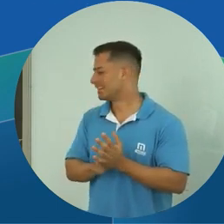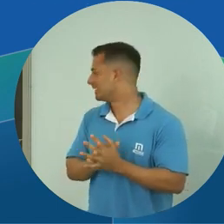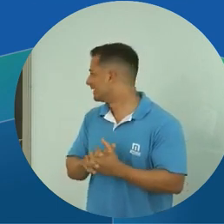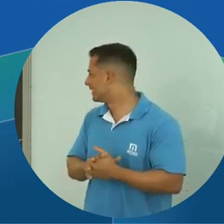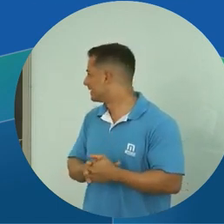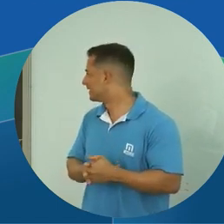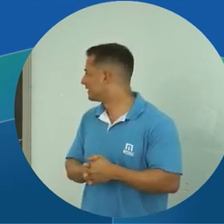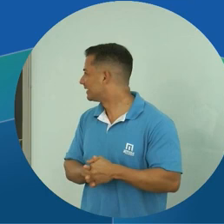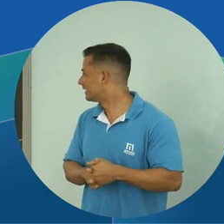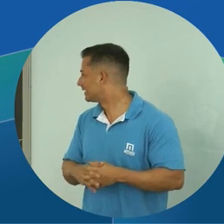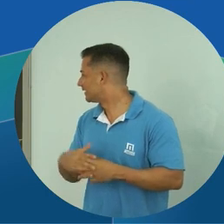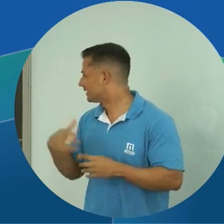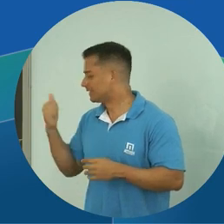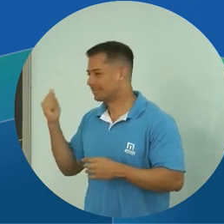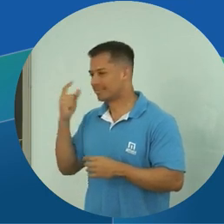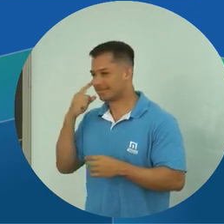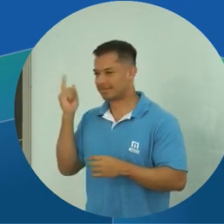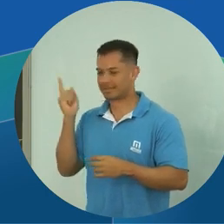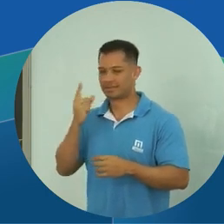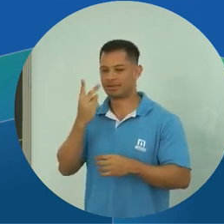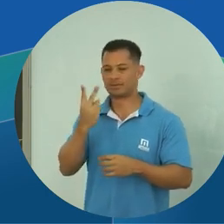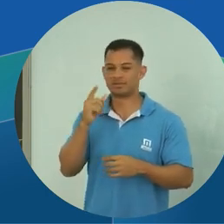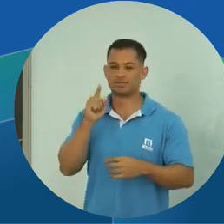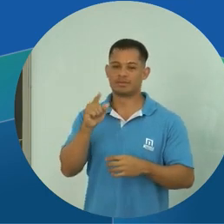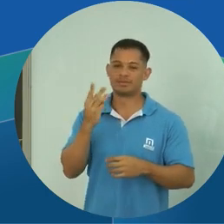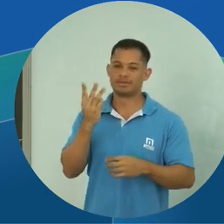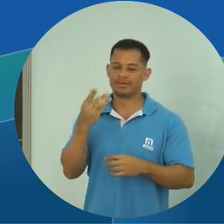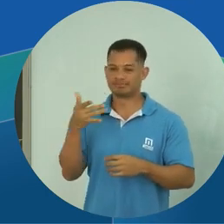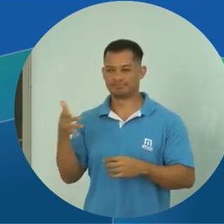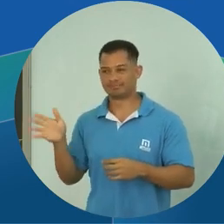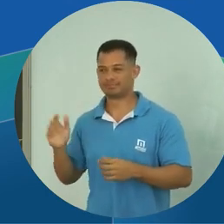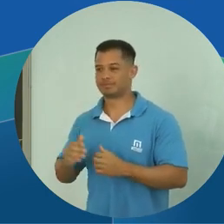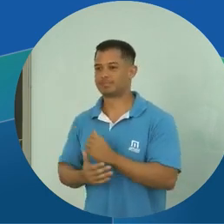para ver, mas é 2,3 alguma coisa.